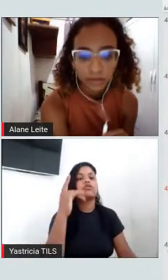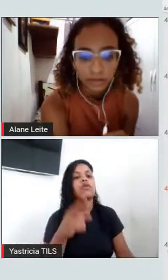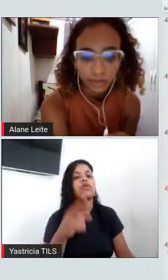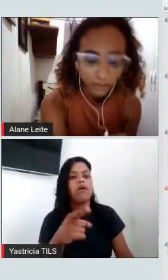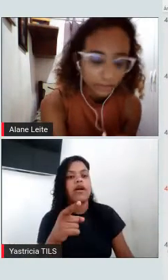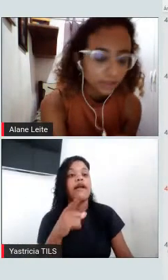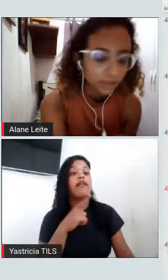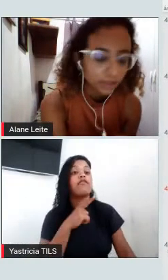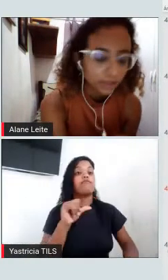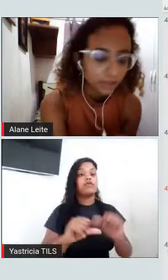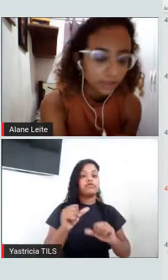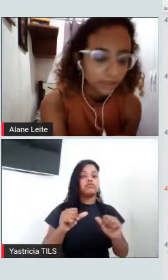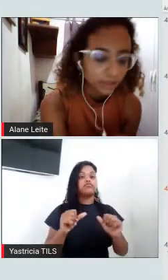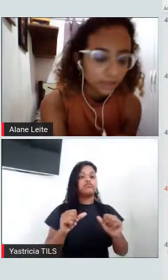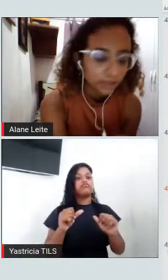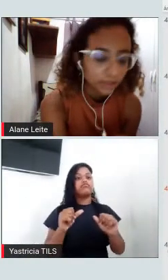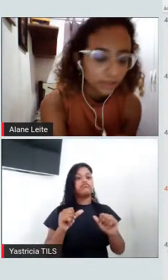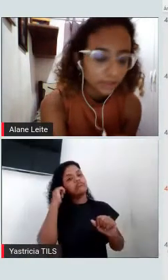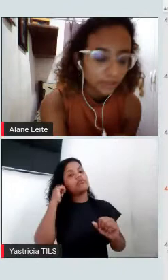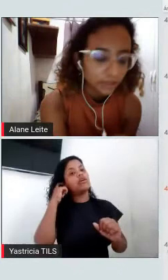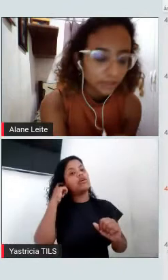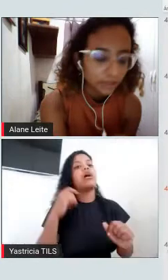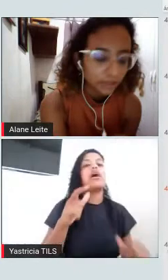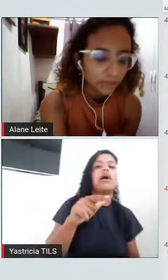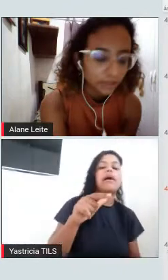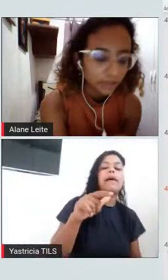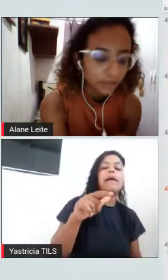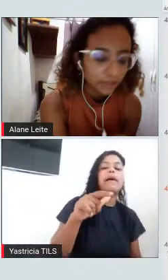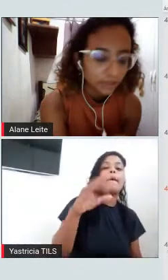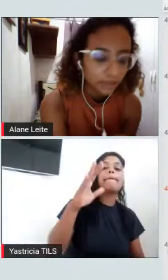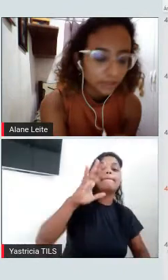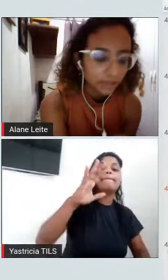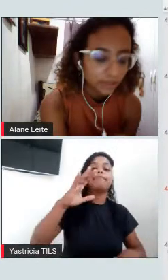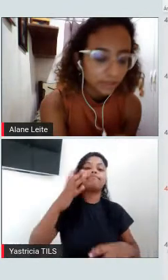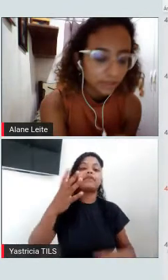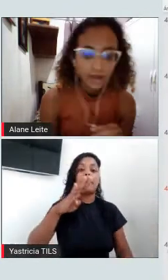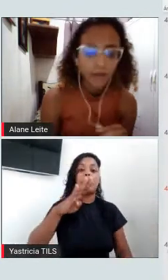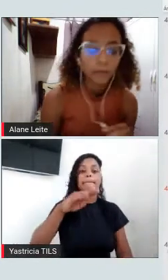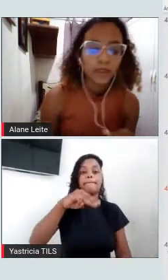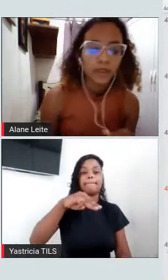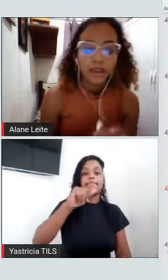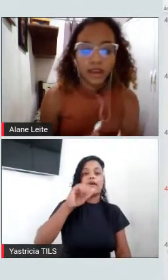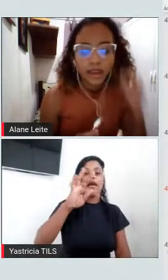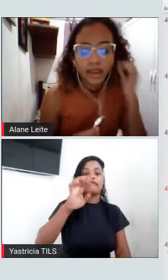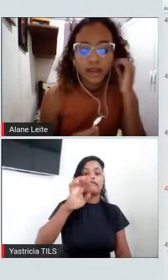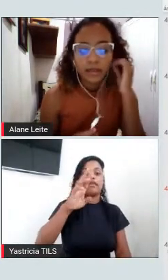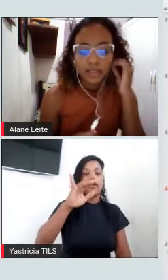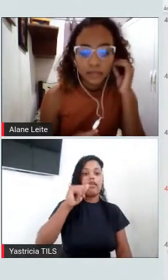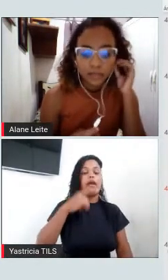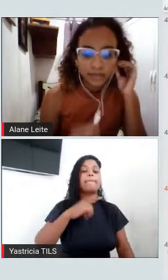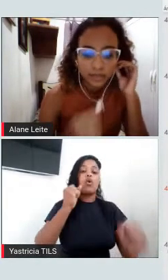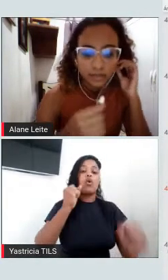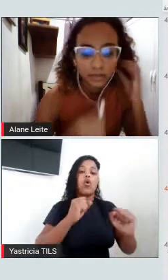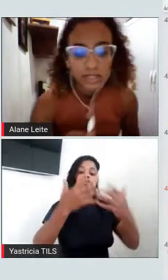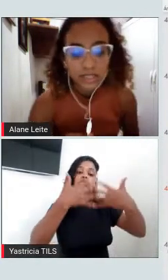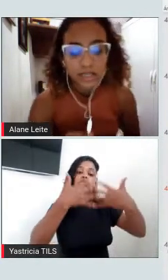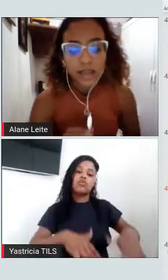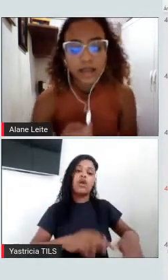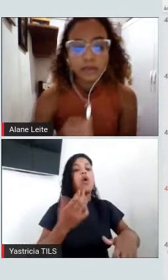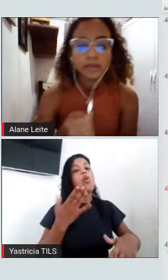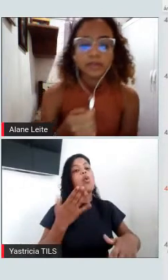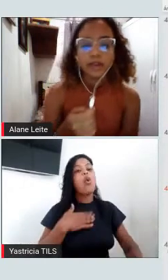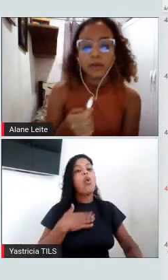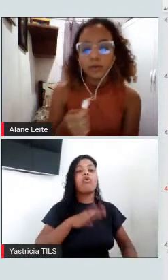modificar a constituição da matéria e pode ser um processo induzido ou natural. O exemplo que eu estava dando a